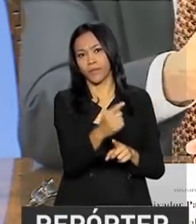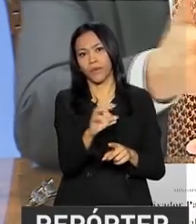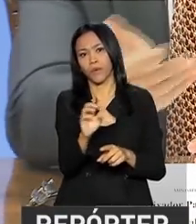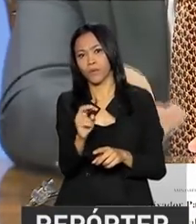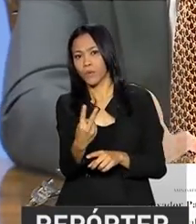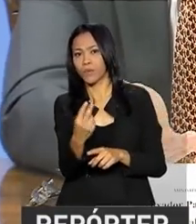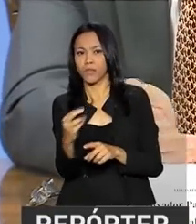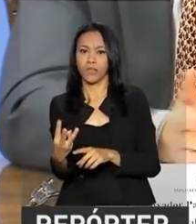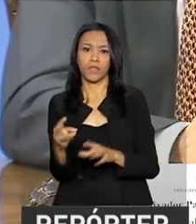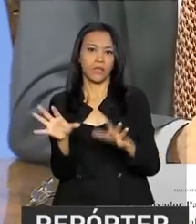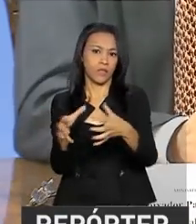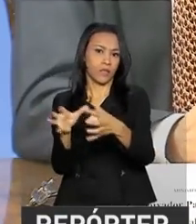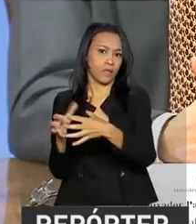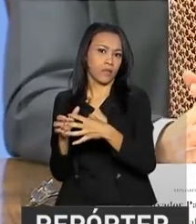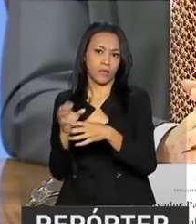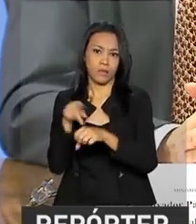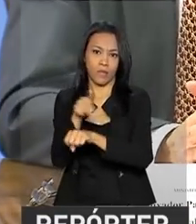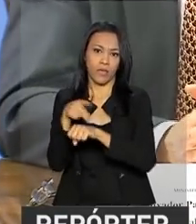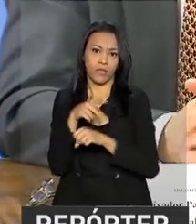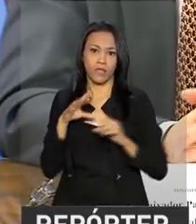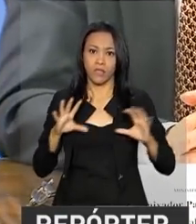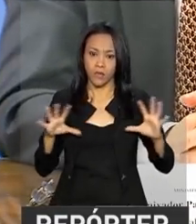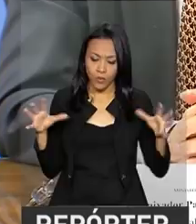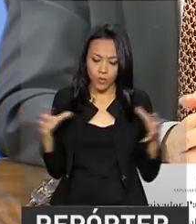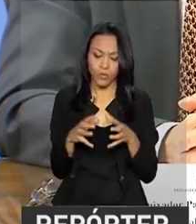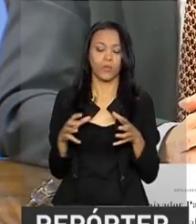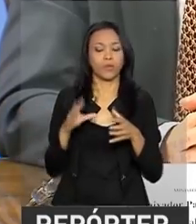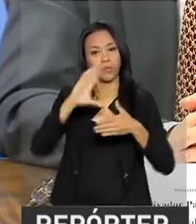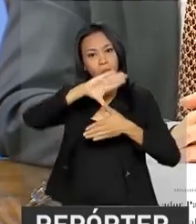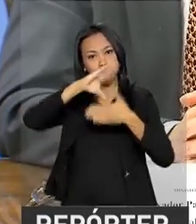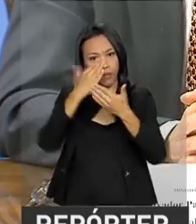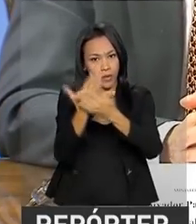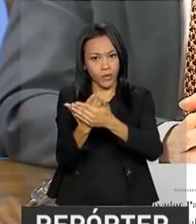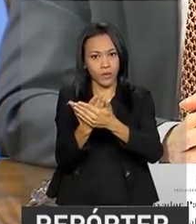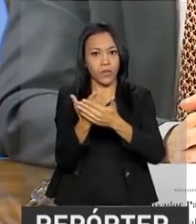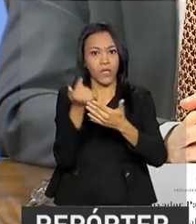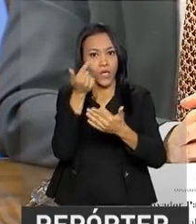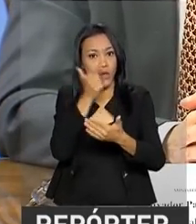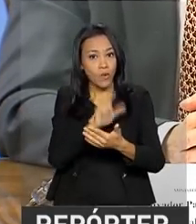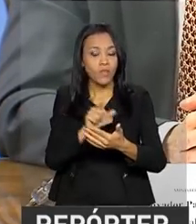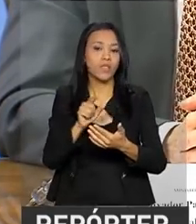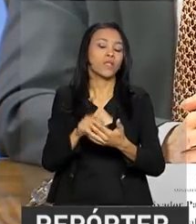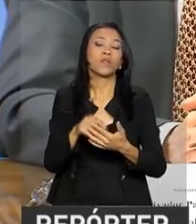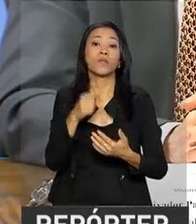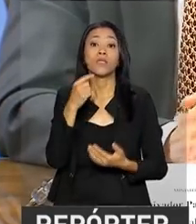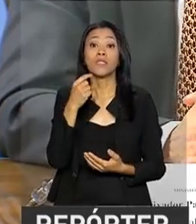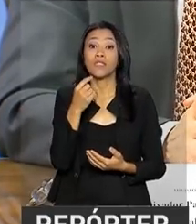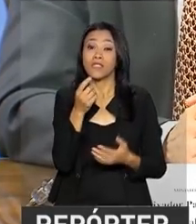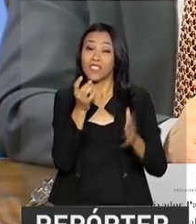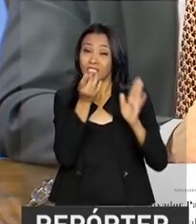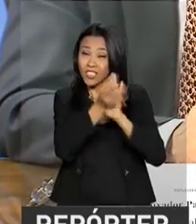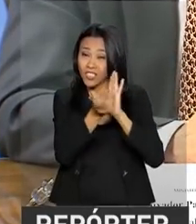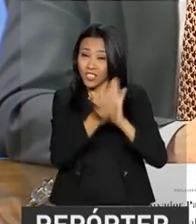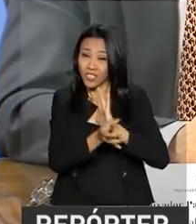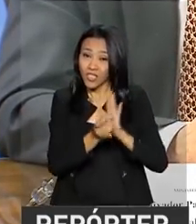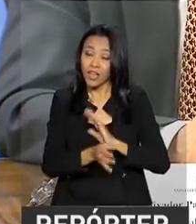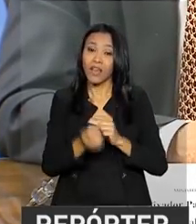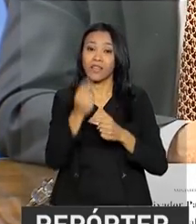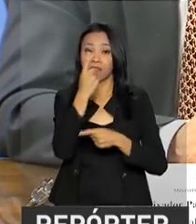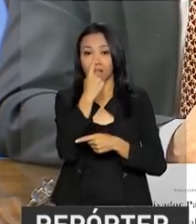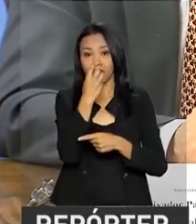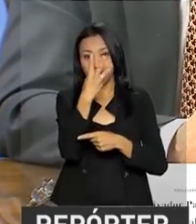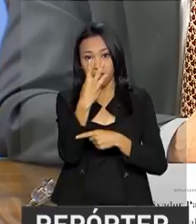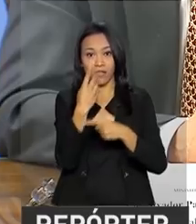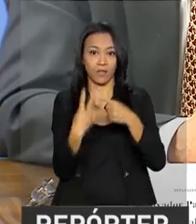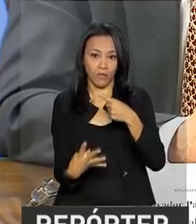ou três países onu em todo o mercosul e se conseguiu eliminar três quartos dessas medidas então